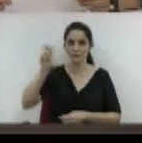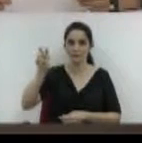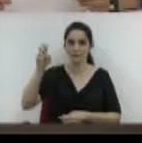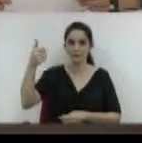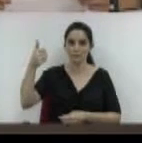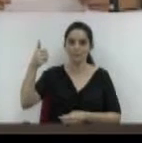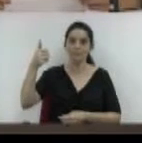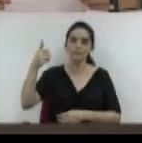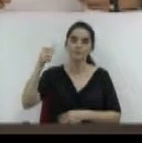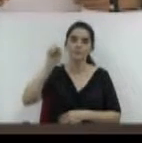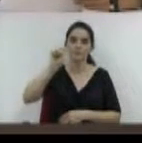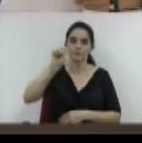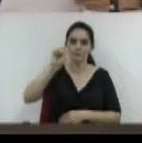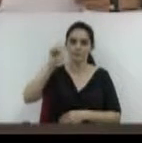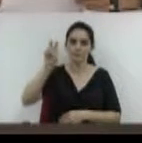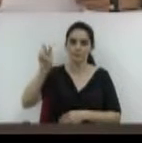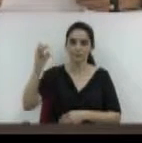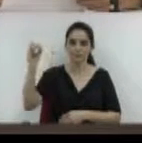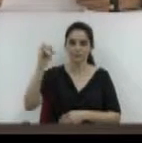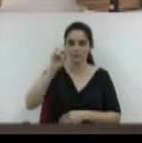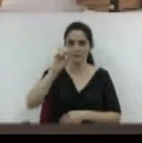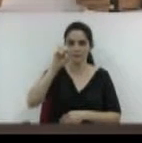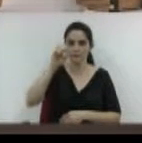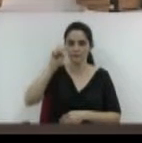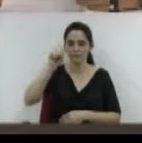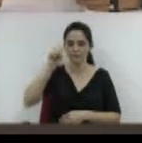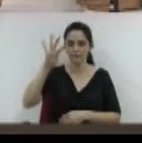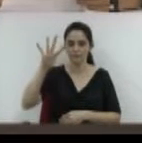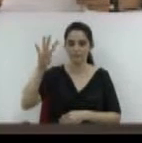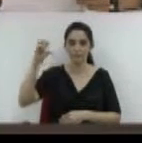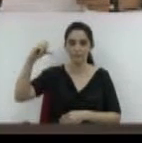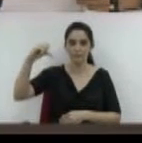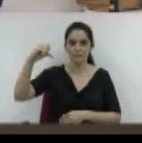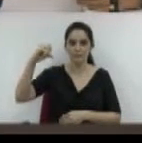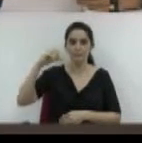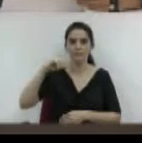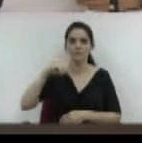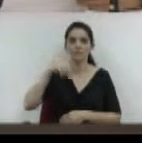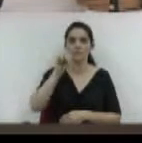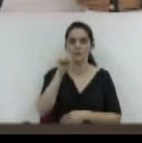852, 851, 850, 849,